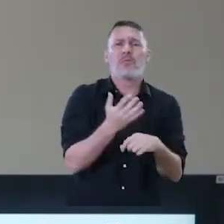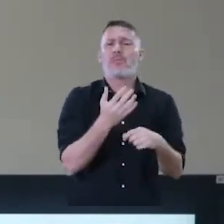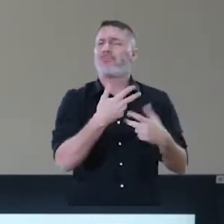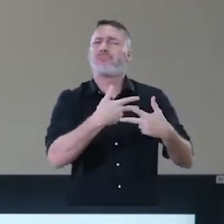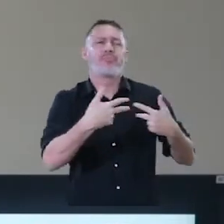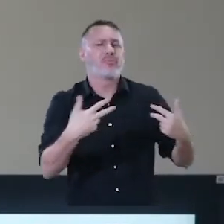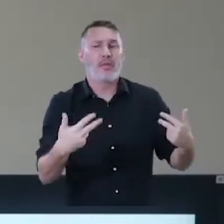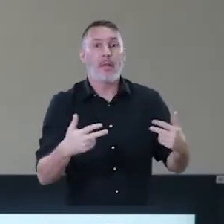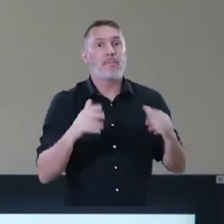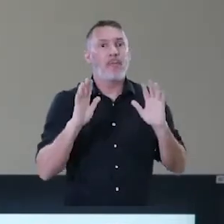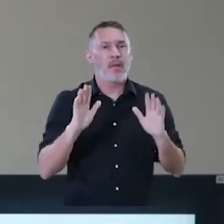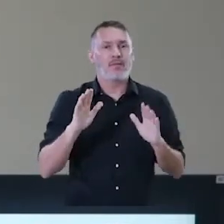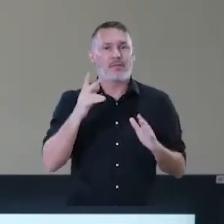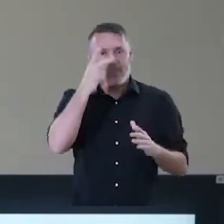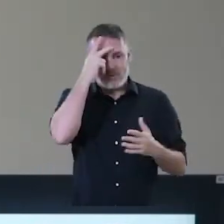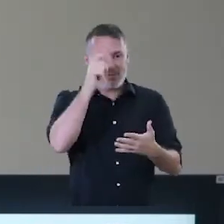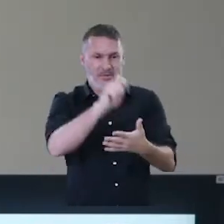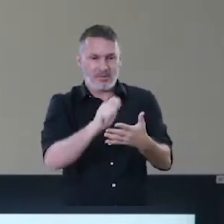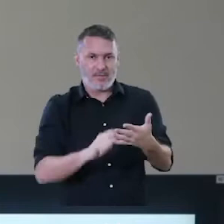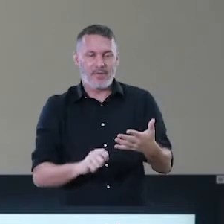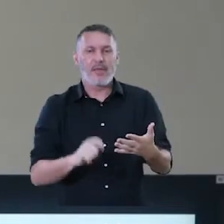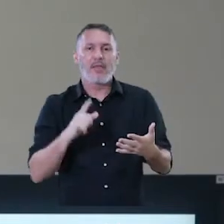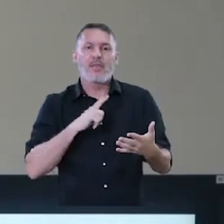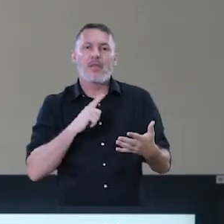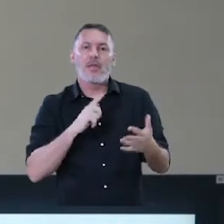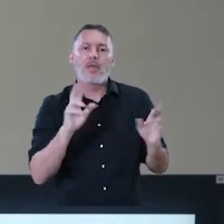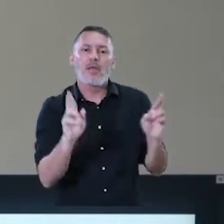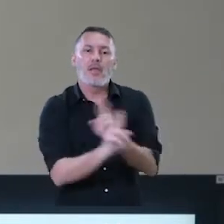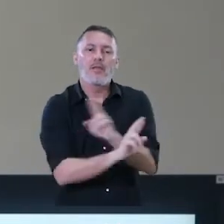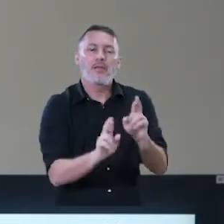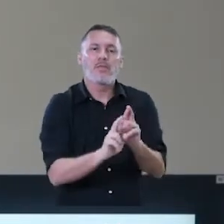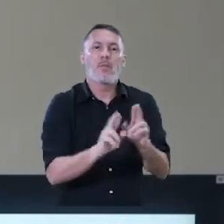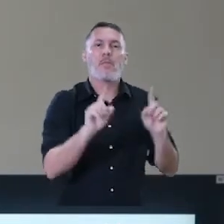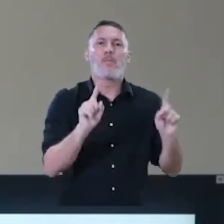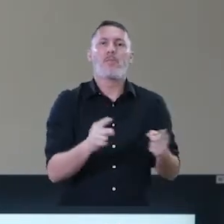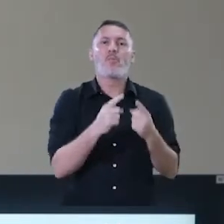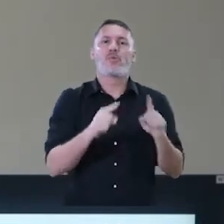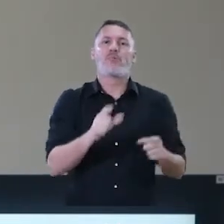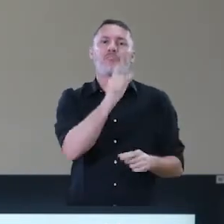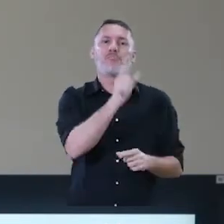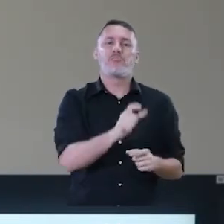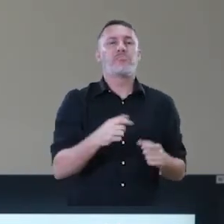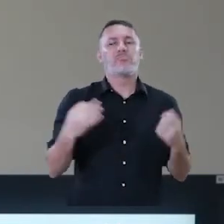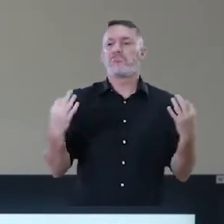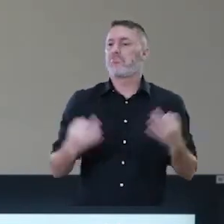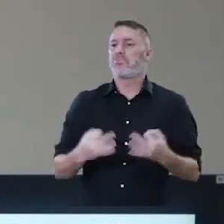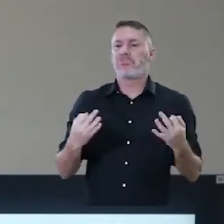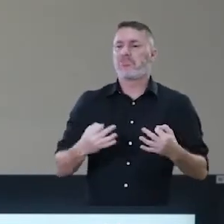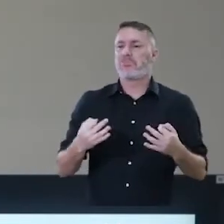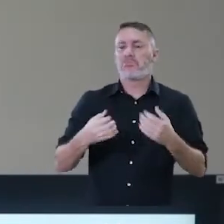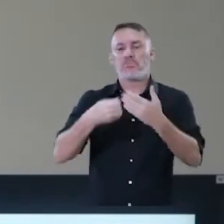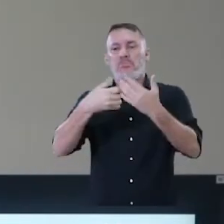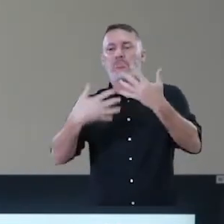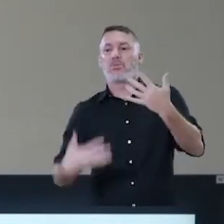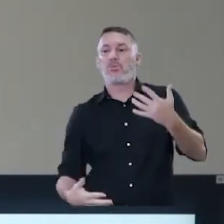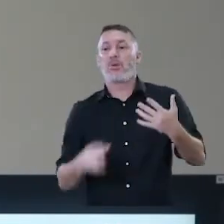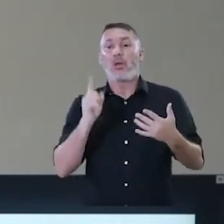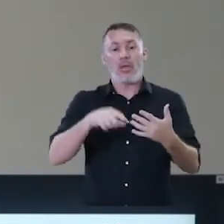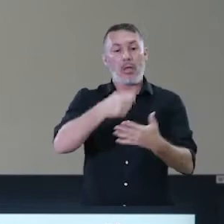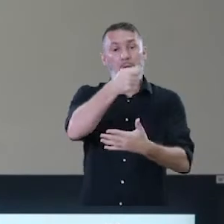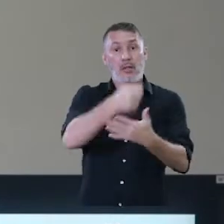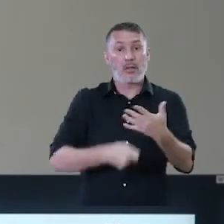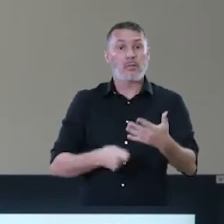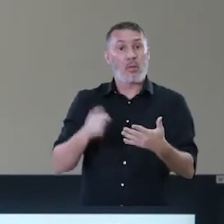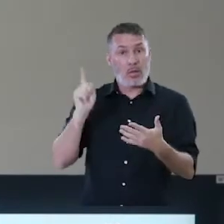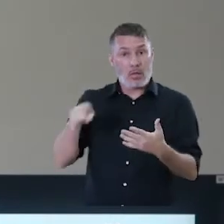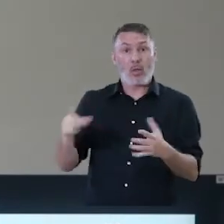citações, mas eu fiz alusão a essa música da cantora Pitty. Perfeito, um texto bacana,